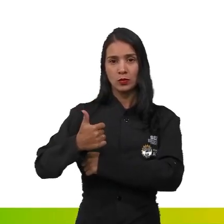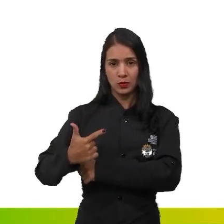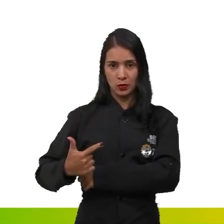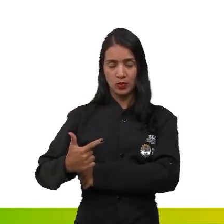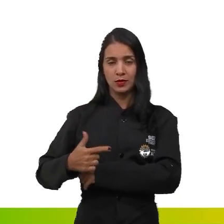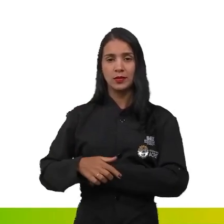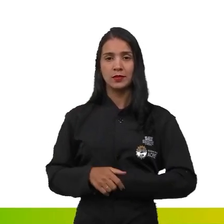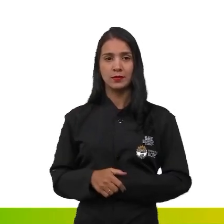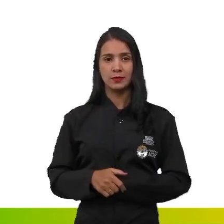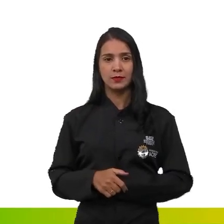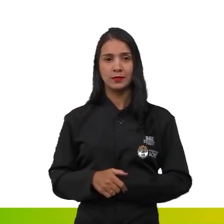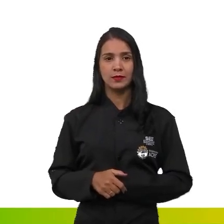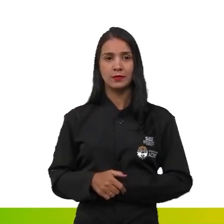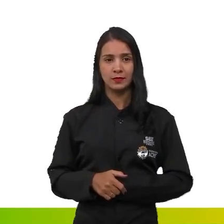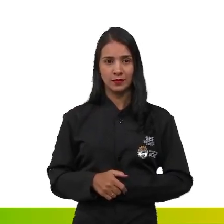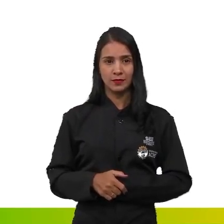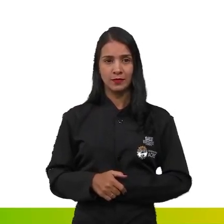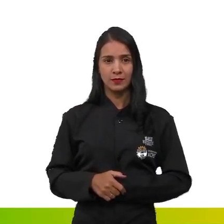nós temos aqui